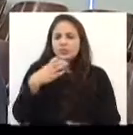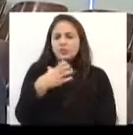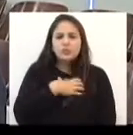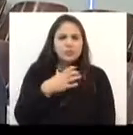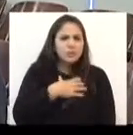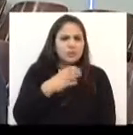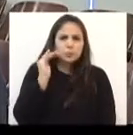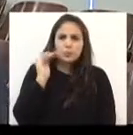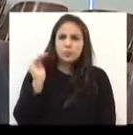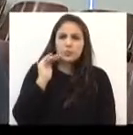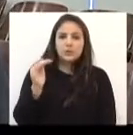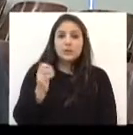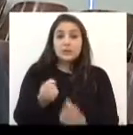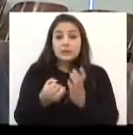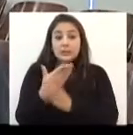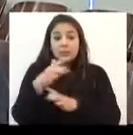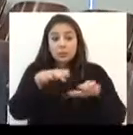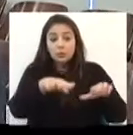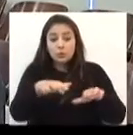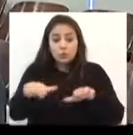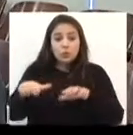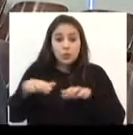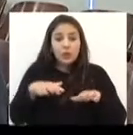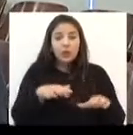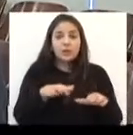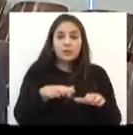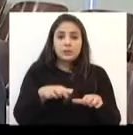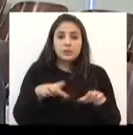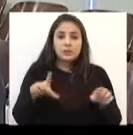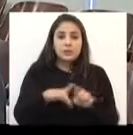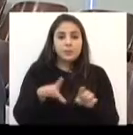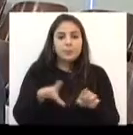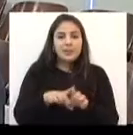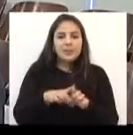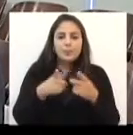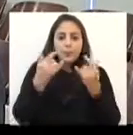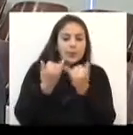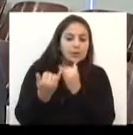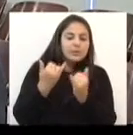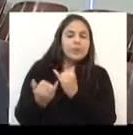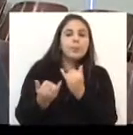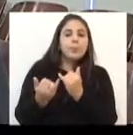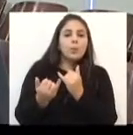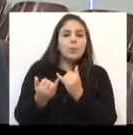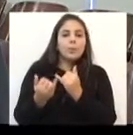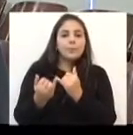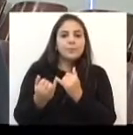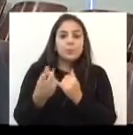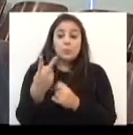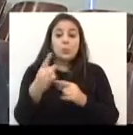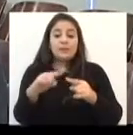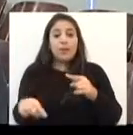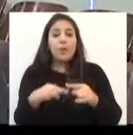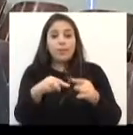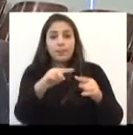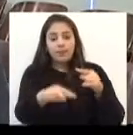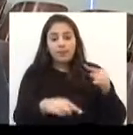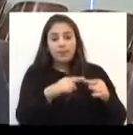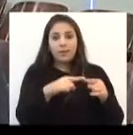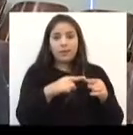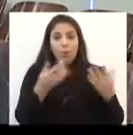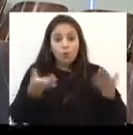criando espaços para a locomoção em veículos de 2 rodas. Sobretudo hoje está mais forte a questão